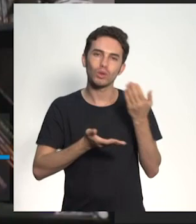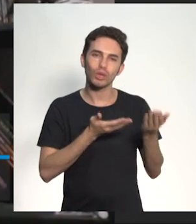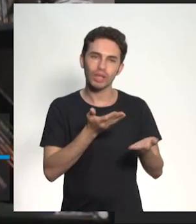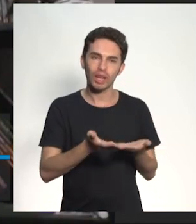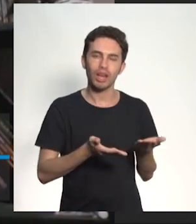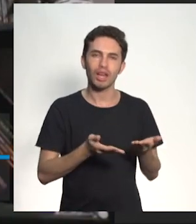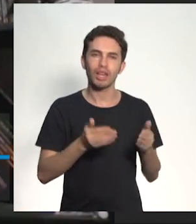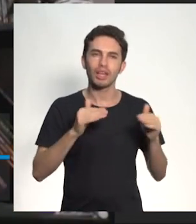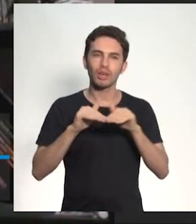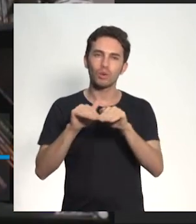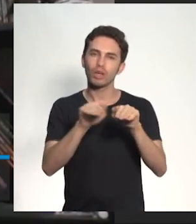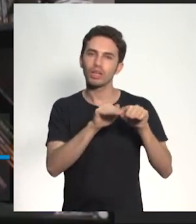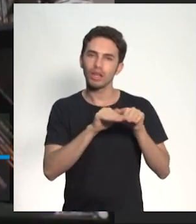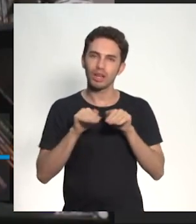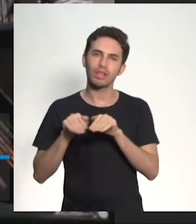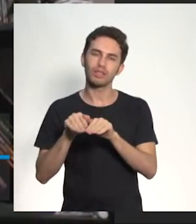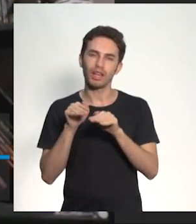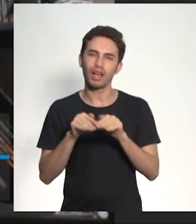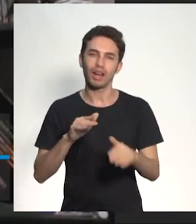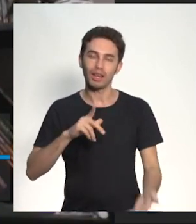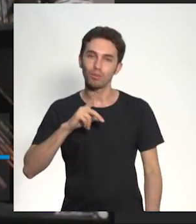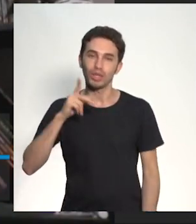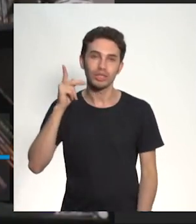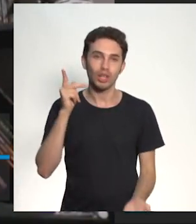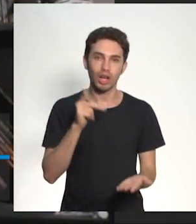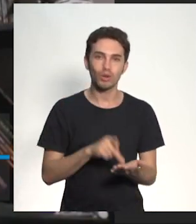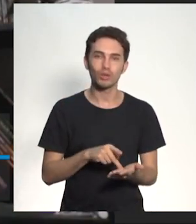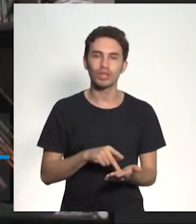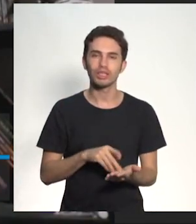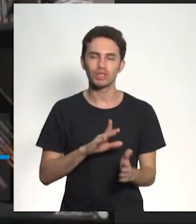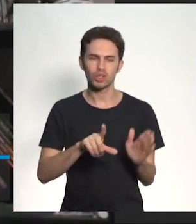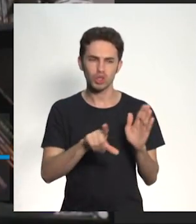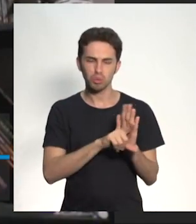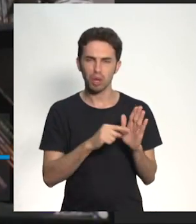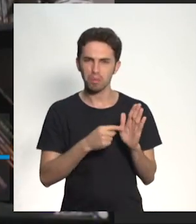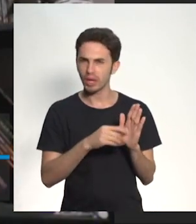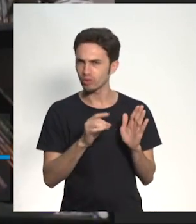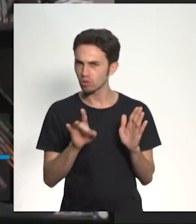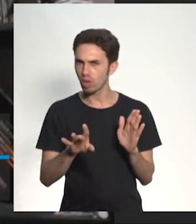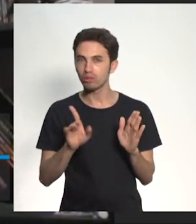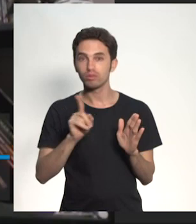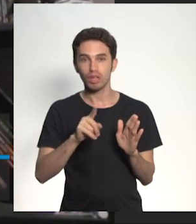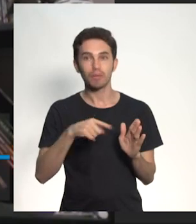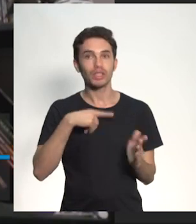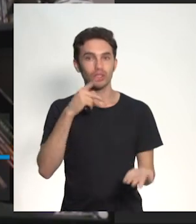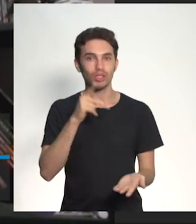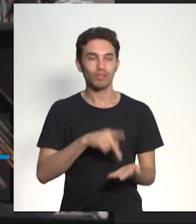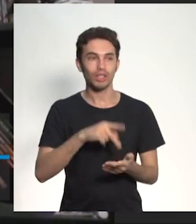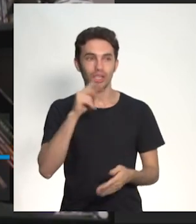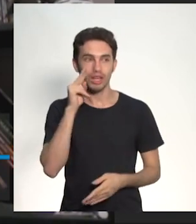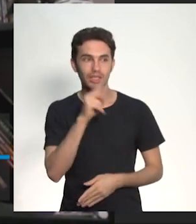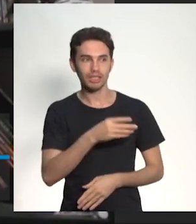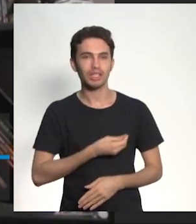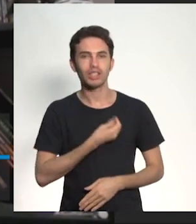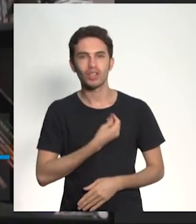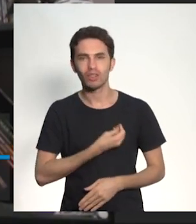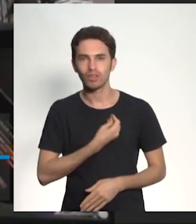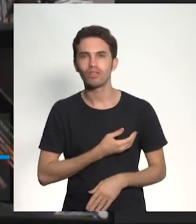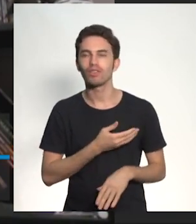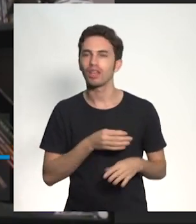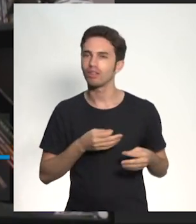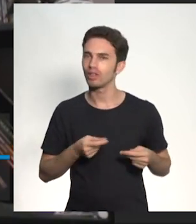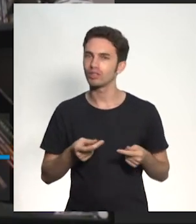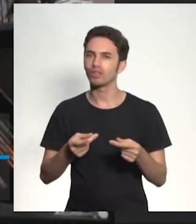exista. Né? Não só, vamos dizer, no papel, mas que seja uma equidade que a gente possa encontrar aí nas ruas e durante, né, toda a nossa